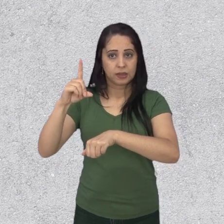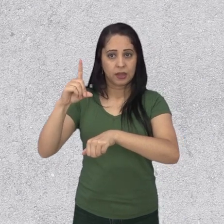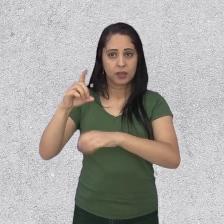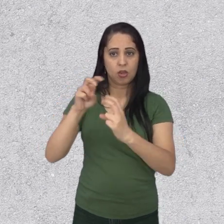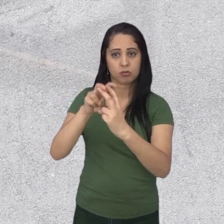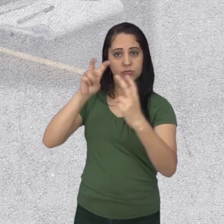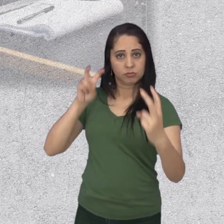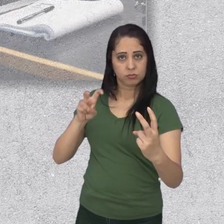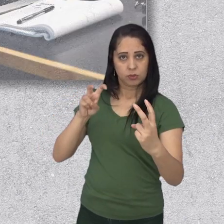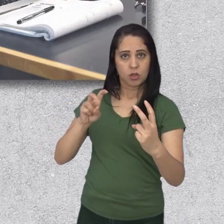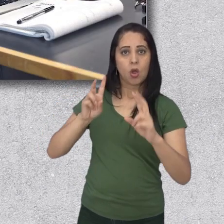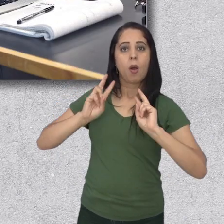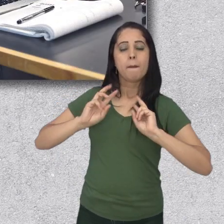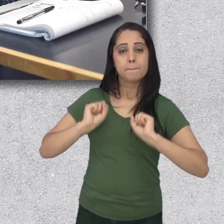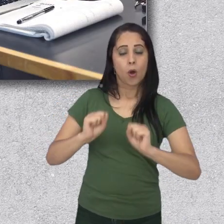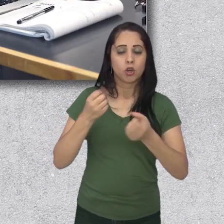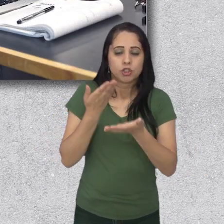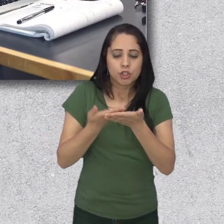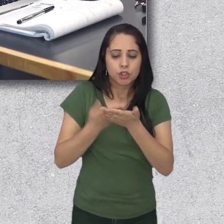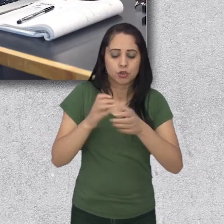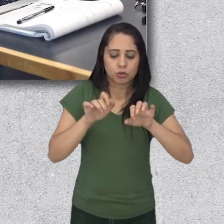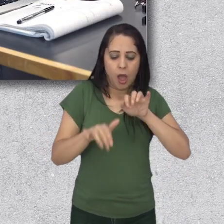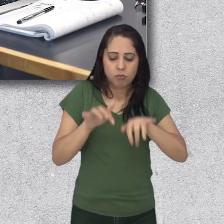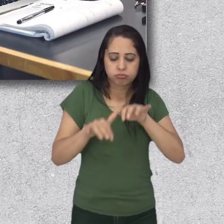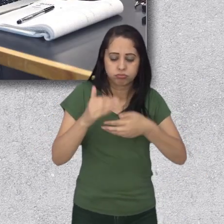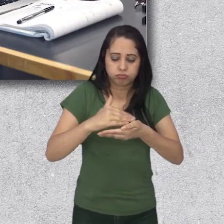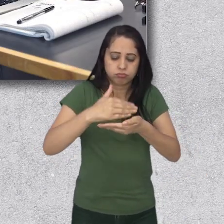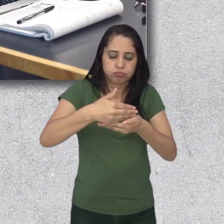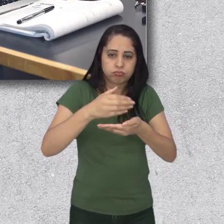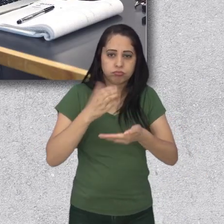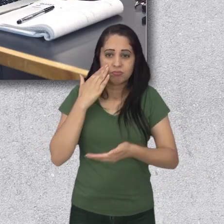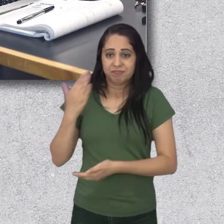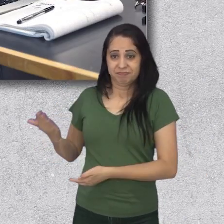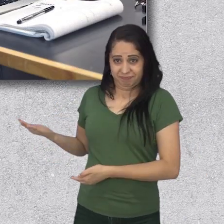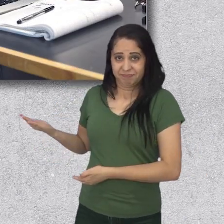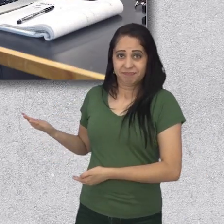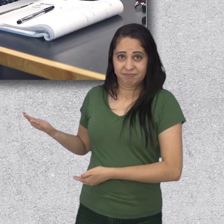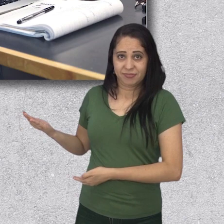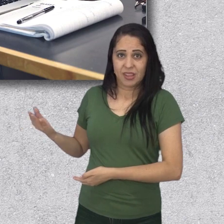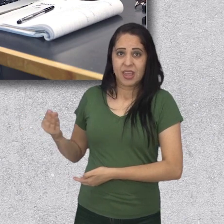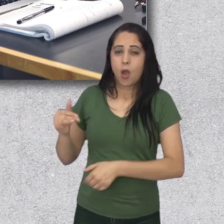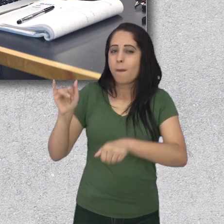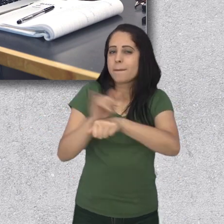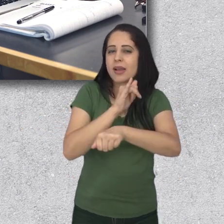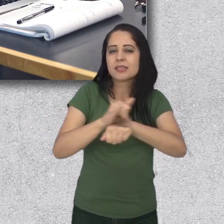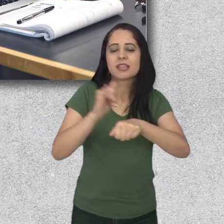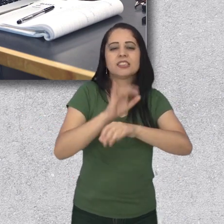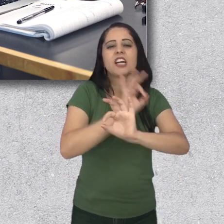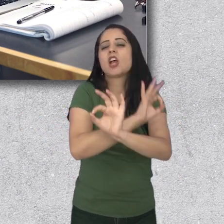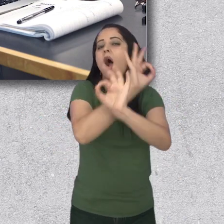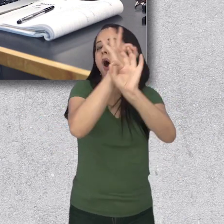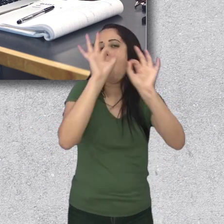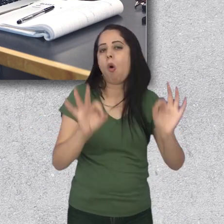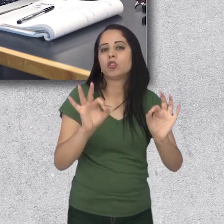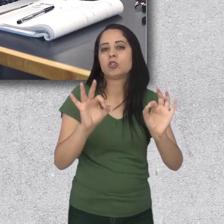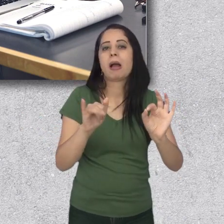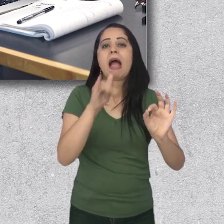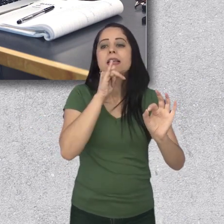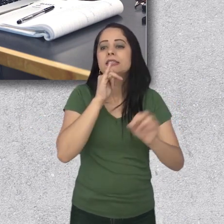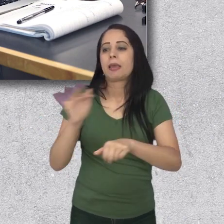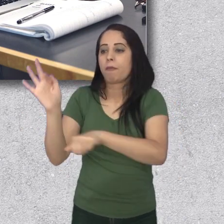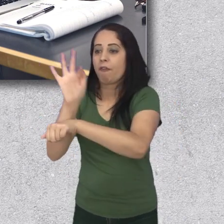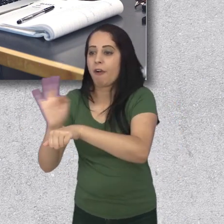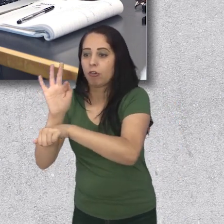a maior parte das atividades à distância, na hora e no local em que quiser, sendo uma boa alternativa para quem precisa